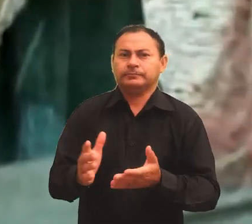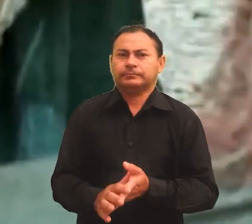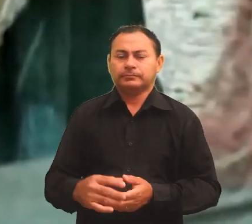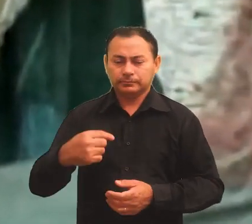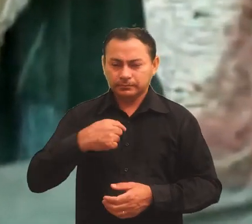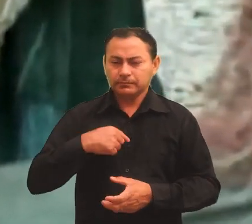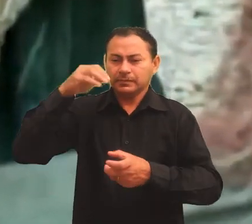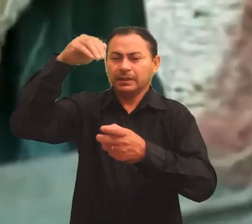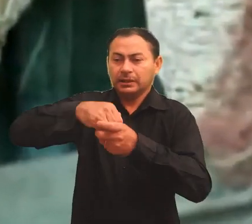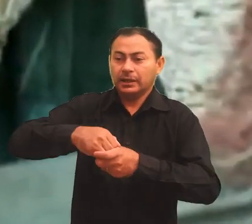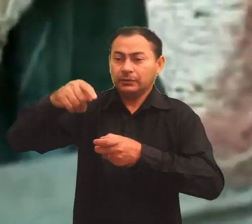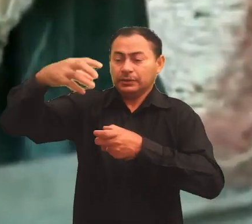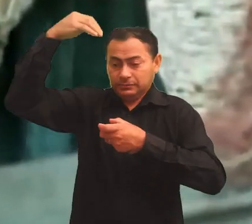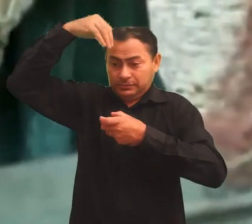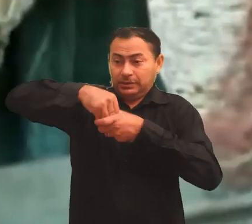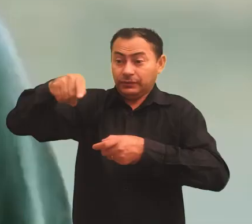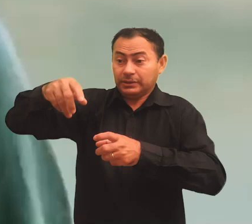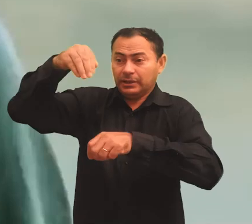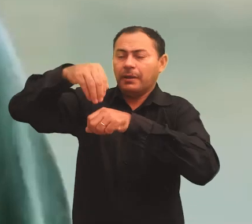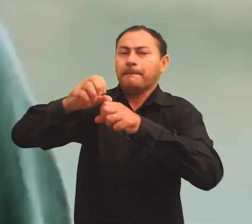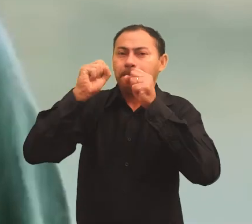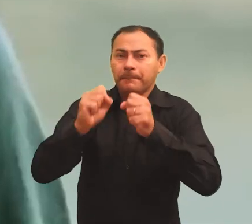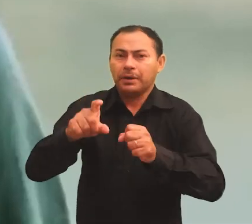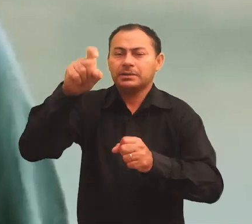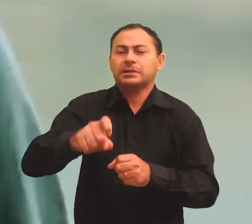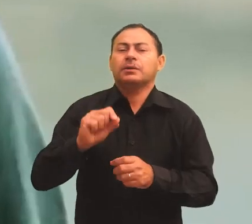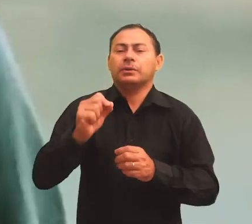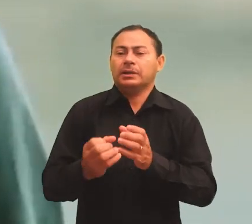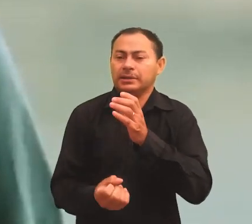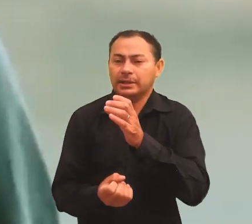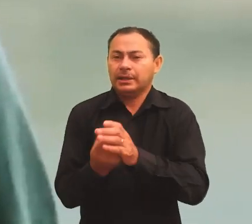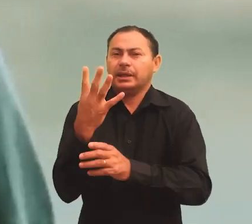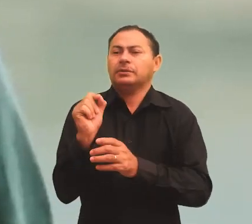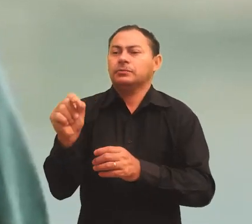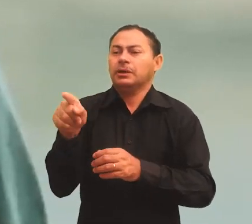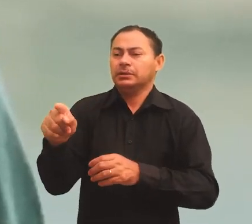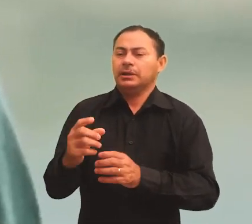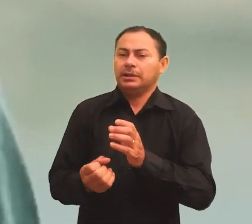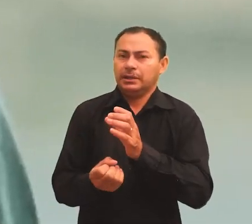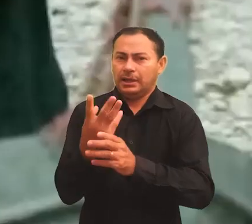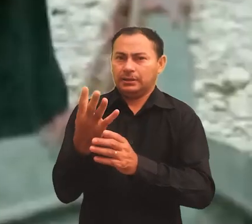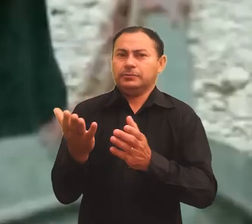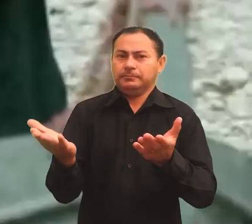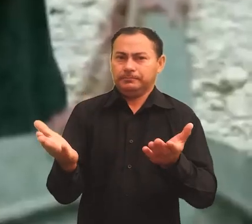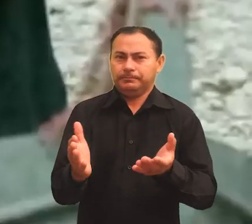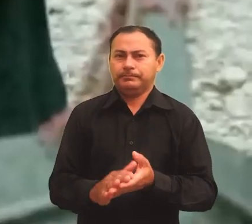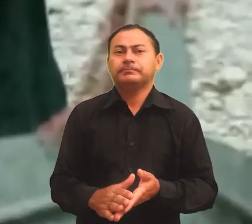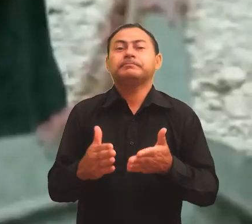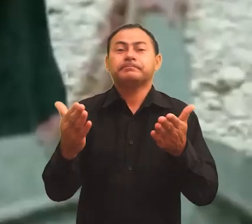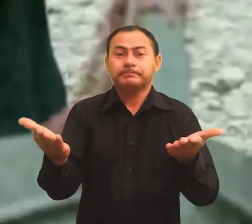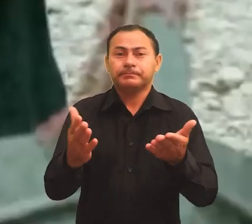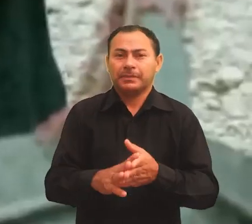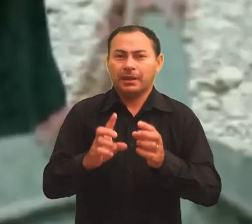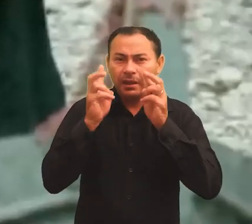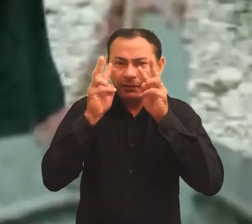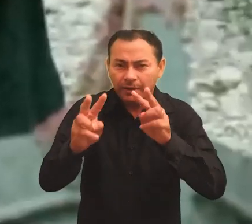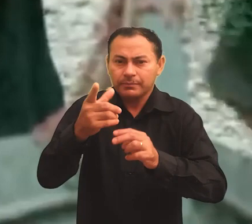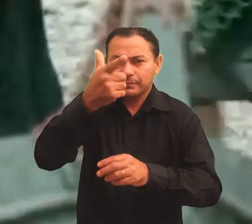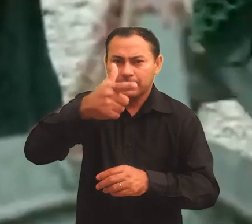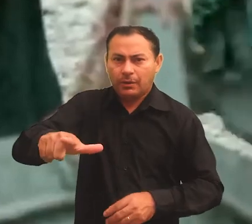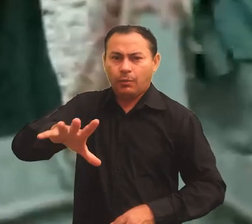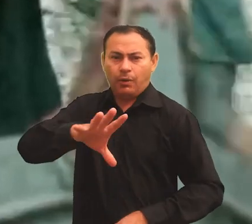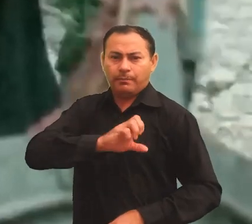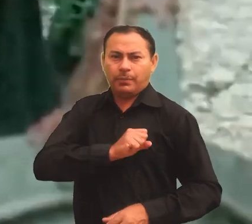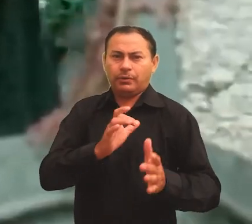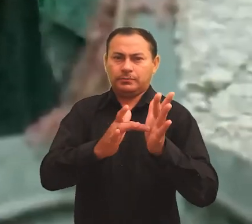consegue. Se eu estiver dentro de você, você poderá ser aquilo para o que foi criado, aquilo para que você foi criado. Bom, vemos mais uma